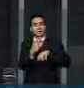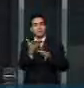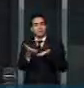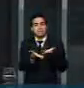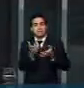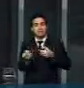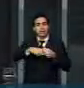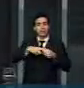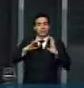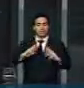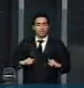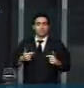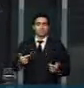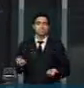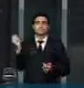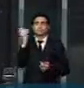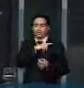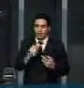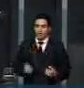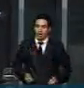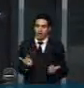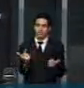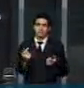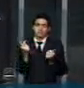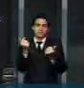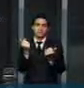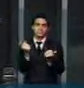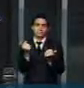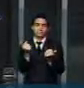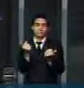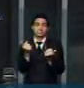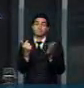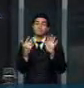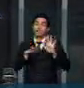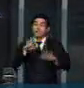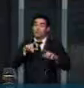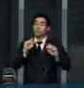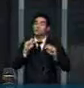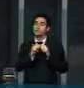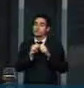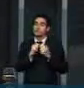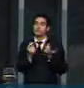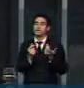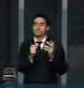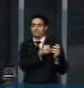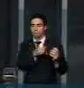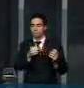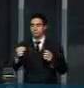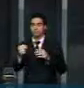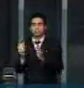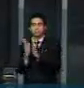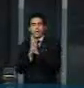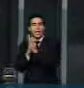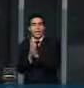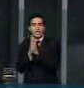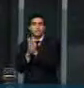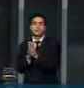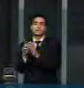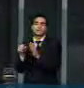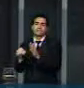vezes sendo o lado espiritual para a recuperação desses jovens deixado de